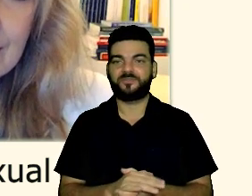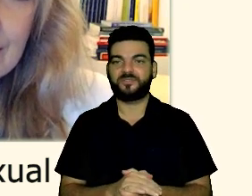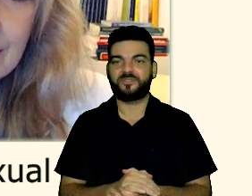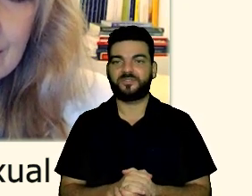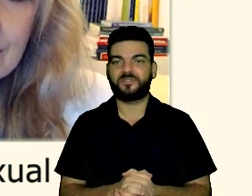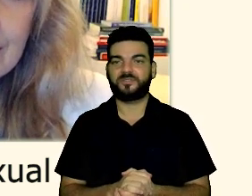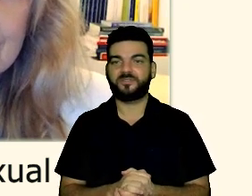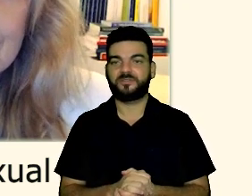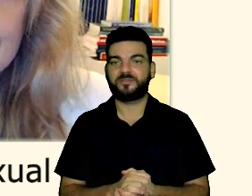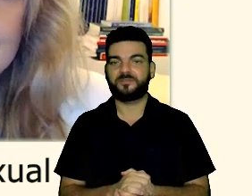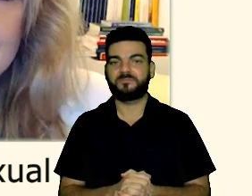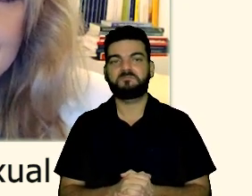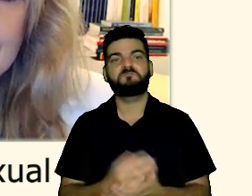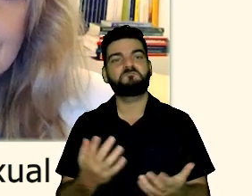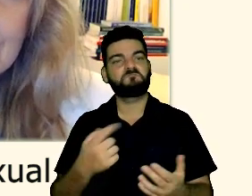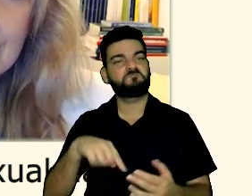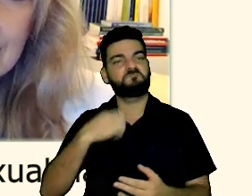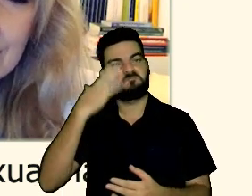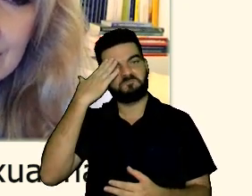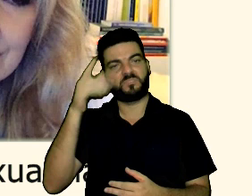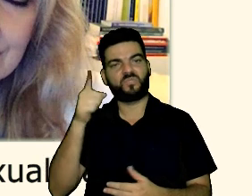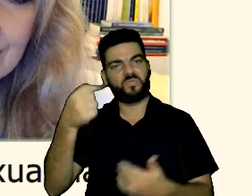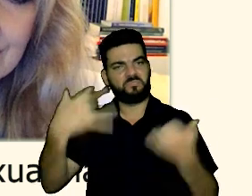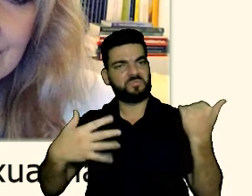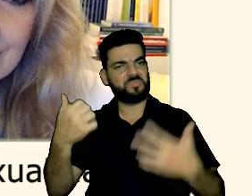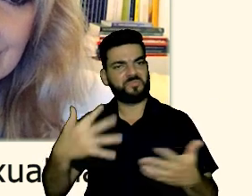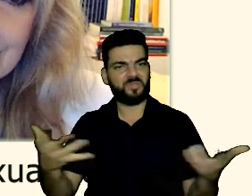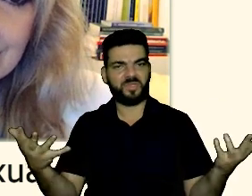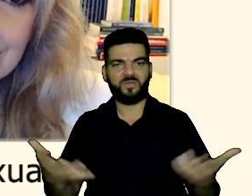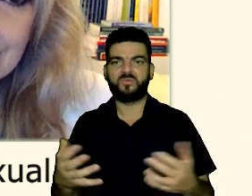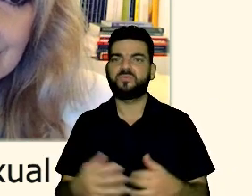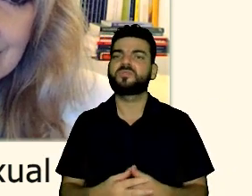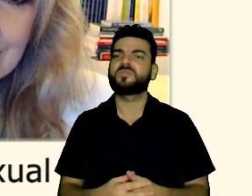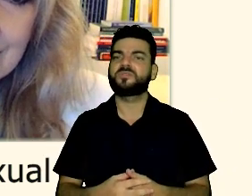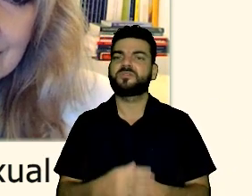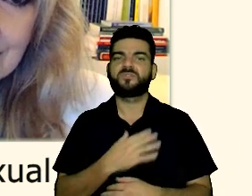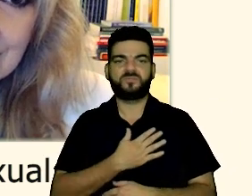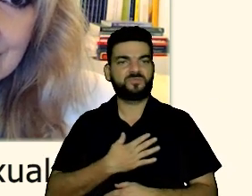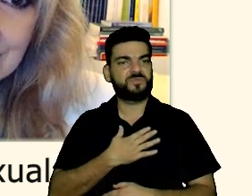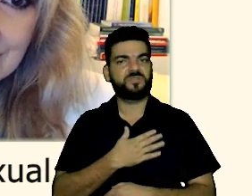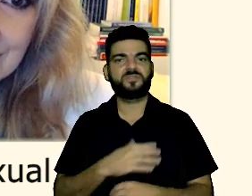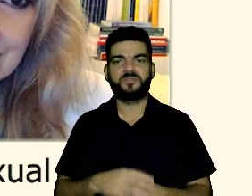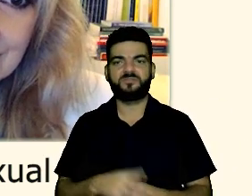em 2 minutos aí. Eu agradeço mais uma vez pela oportunidade.